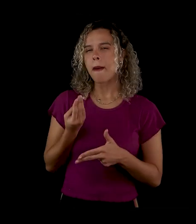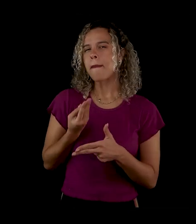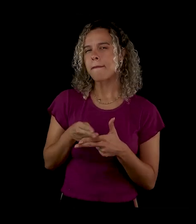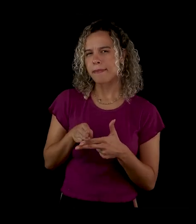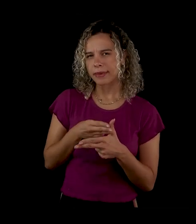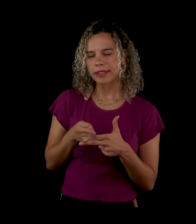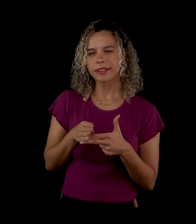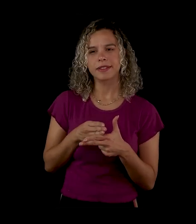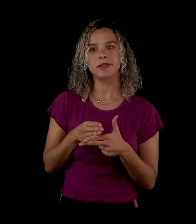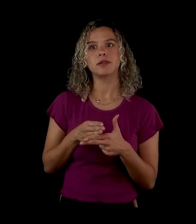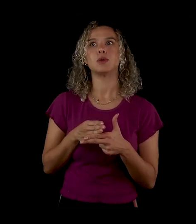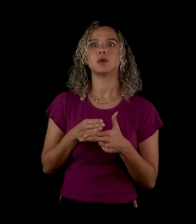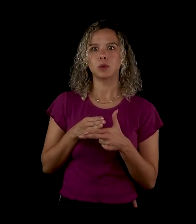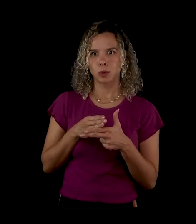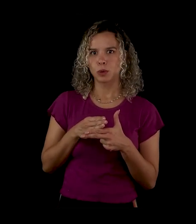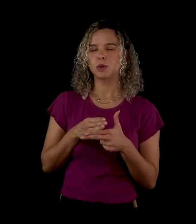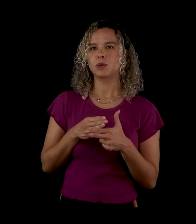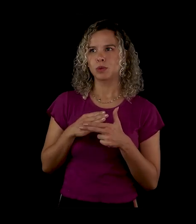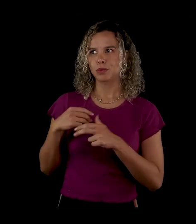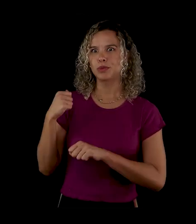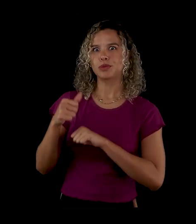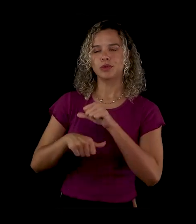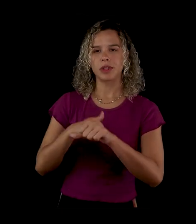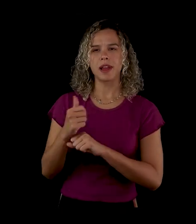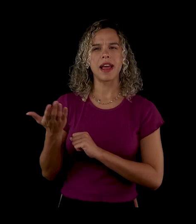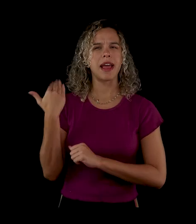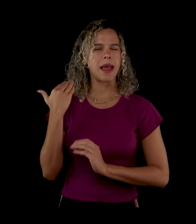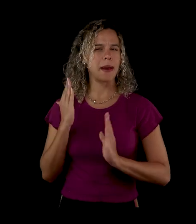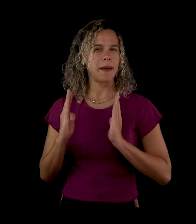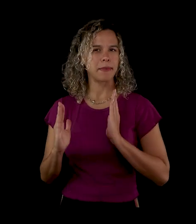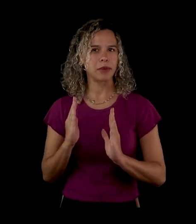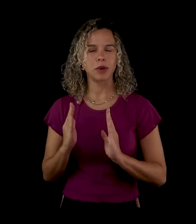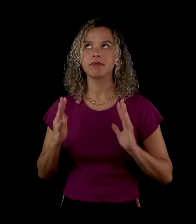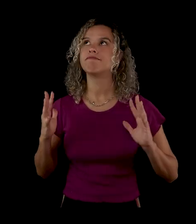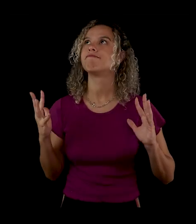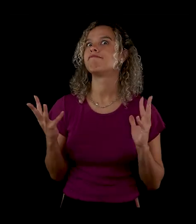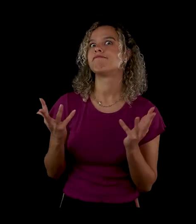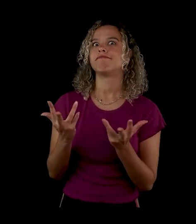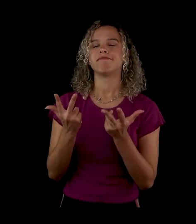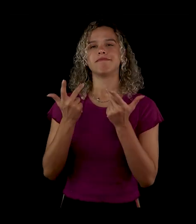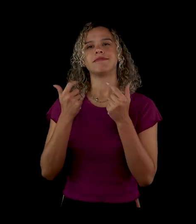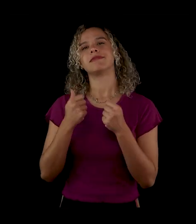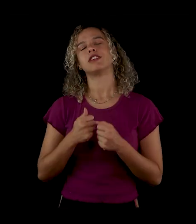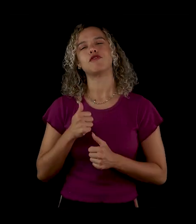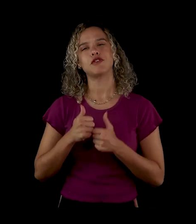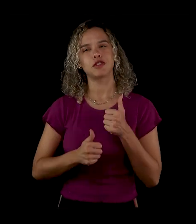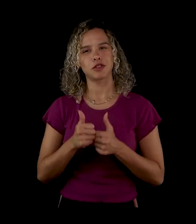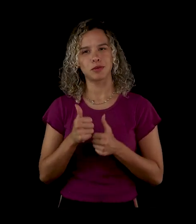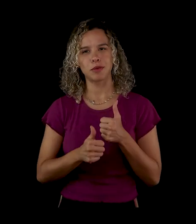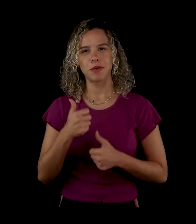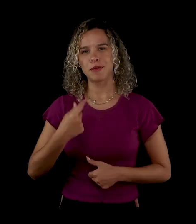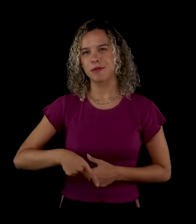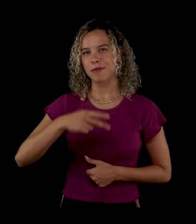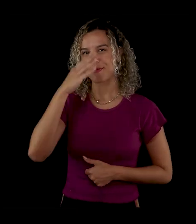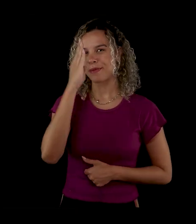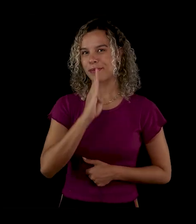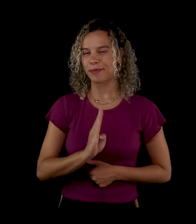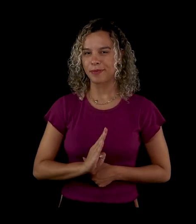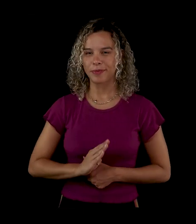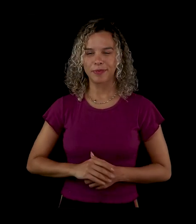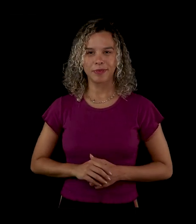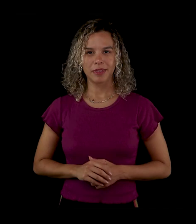foi mudado. Aquela época foi uma época gloriosa para o futebol